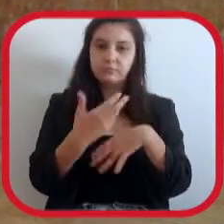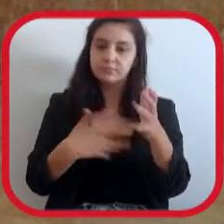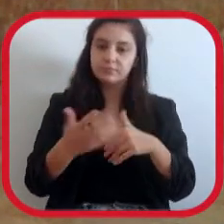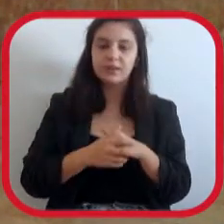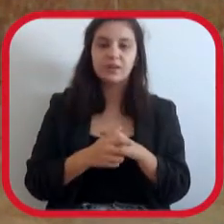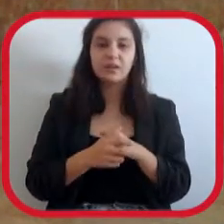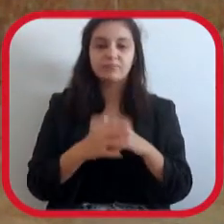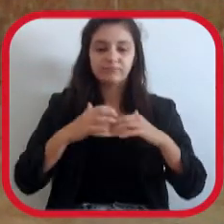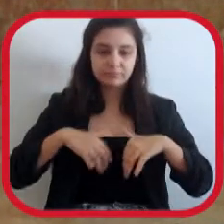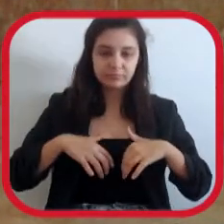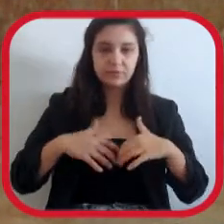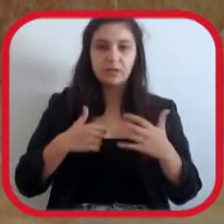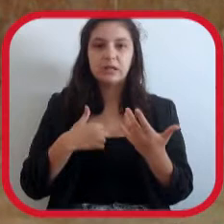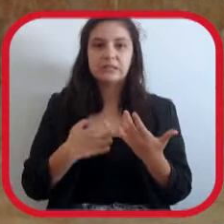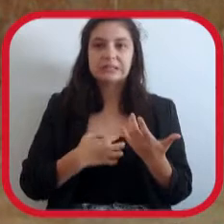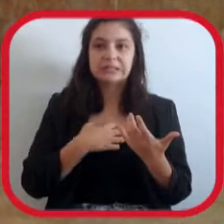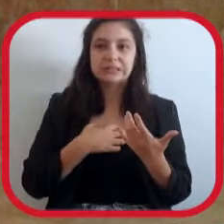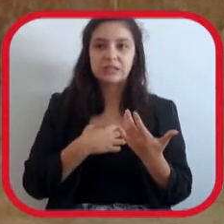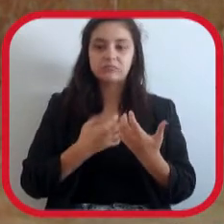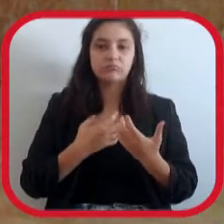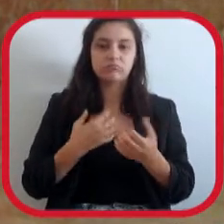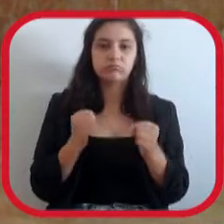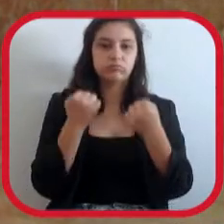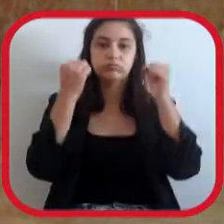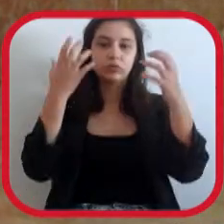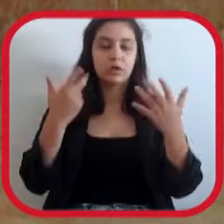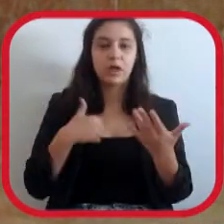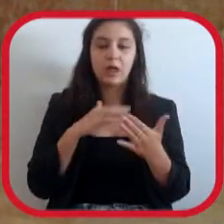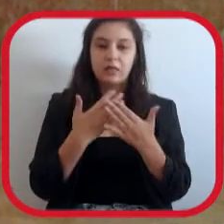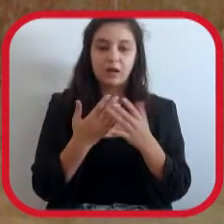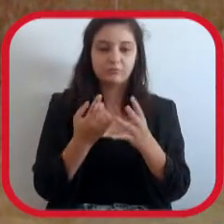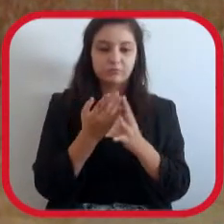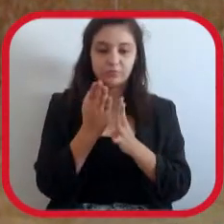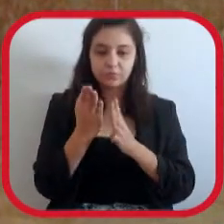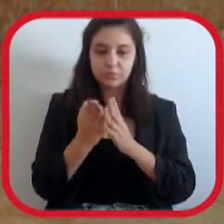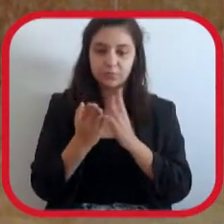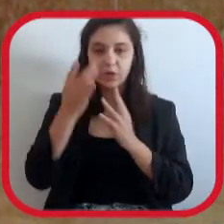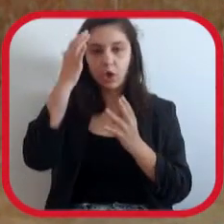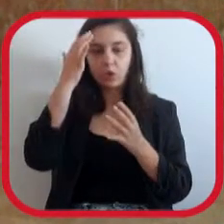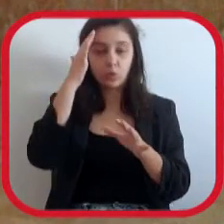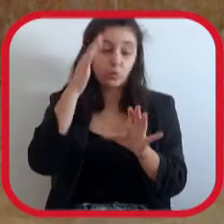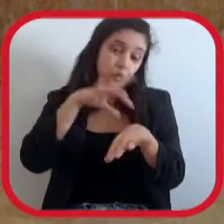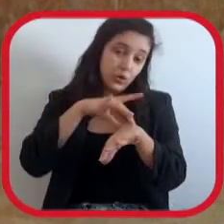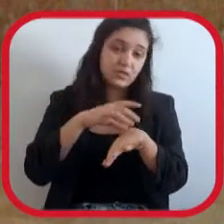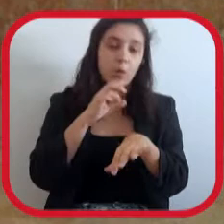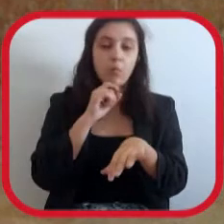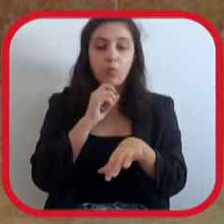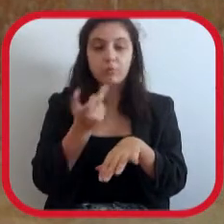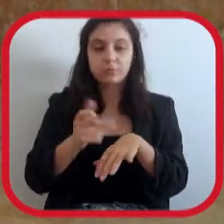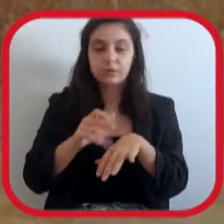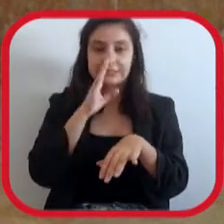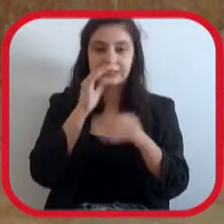vida. Depressão, síndrome de burnout, ansiedade e ataques de pânico. Estas são algumas das patologias que podem